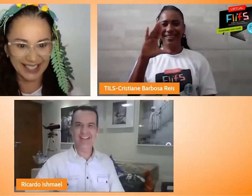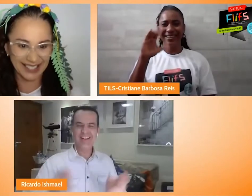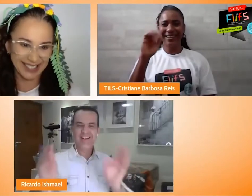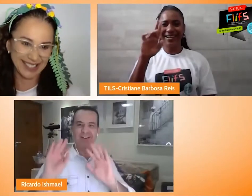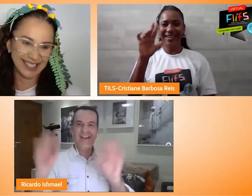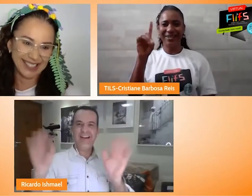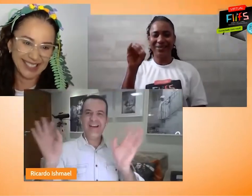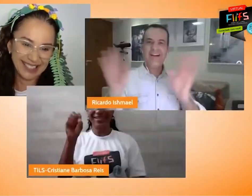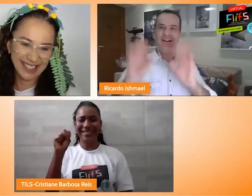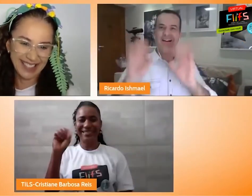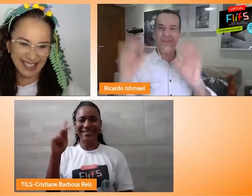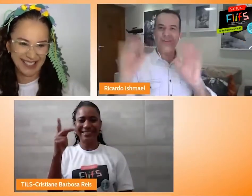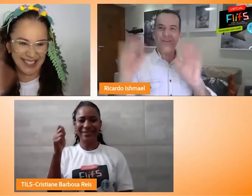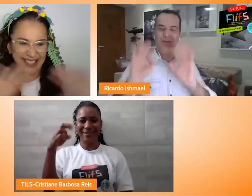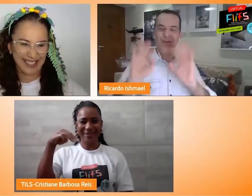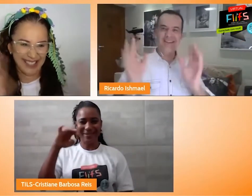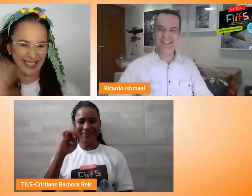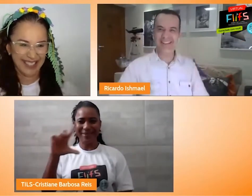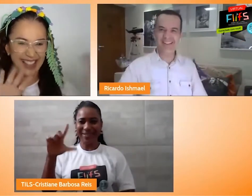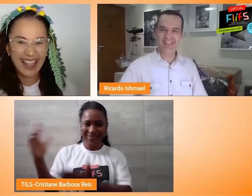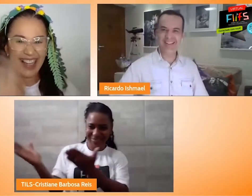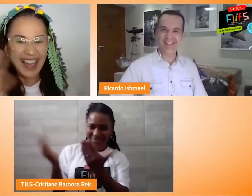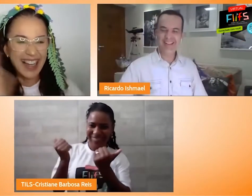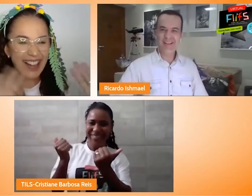Chega! Olá, tô por aqui.